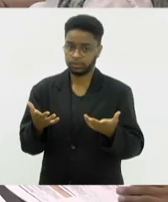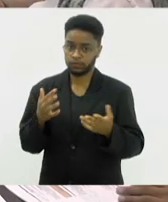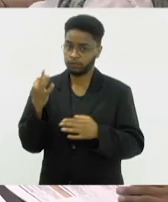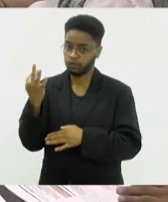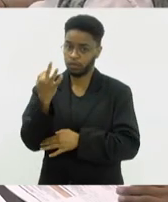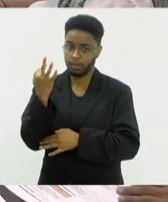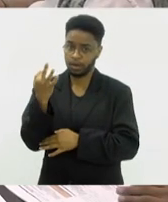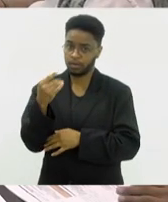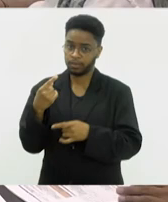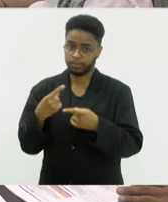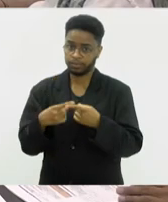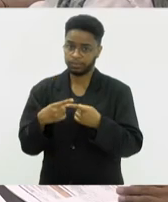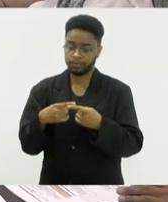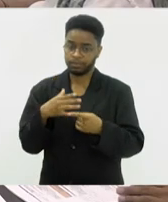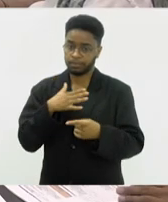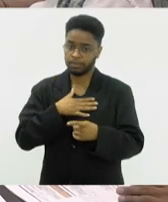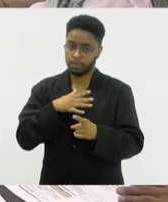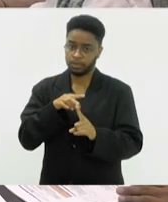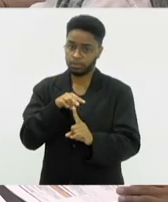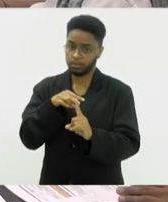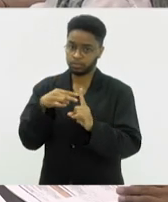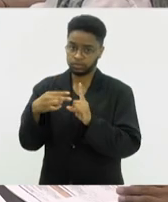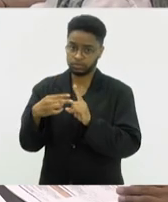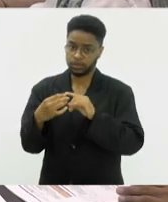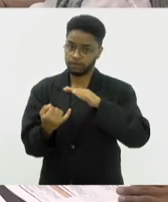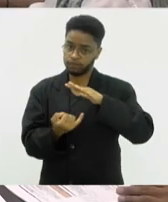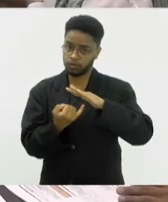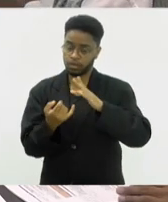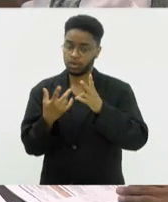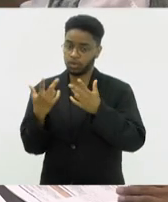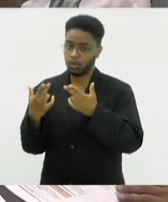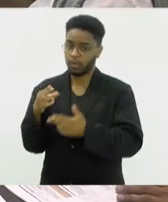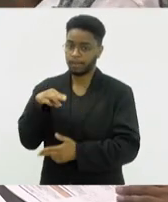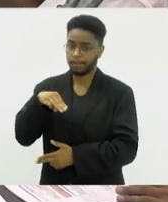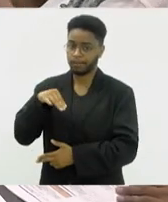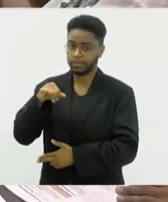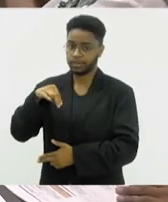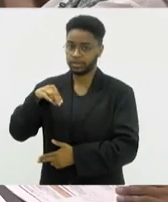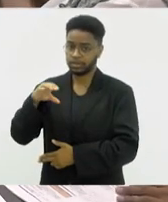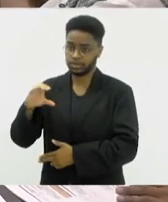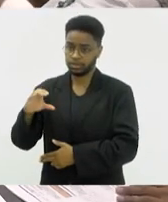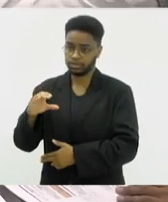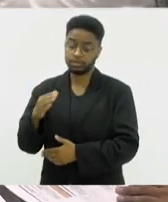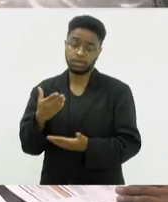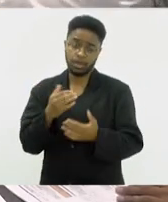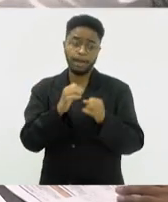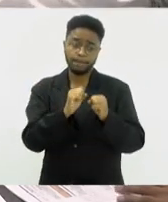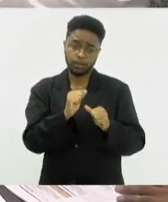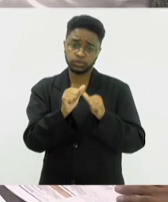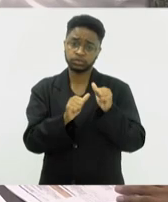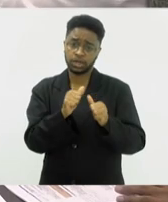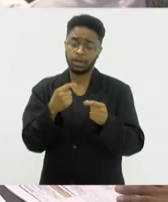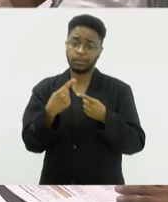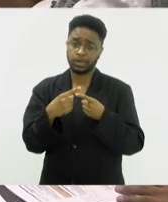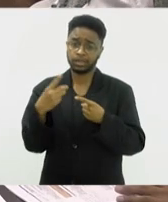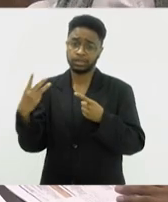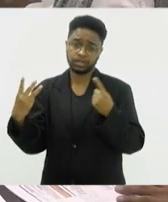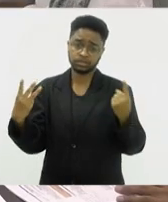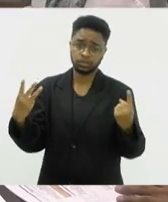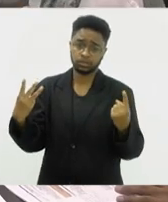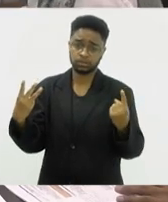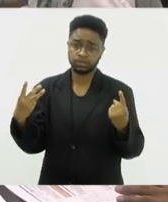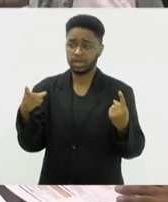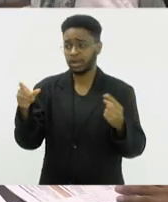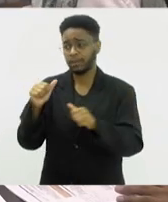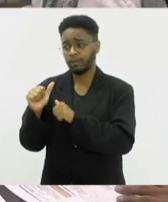formal, porque a minha posição formal é igual a do Mink. Bom, Vossa Excelência pode mudar, porque aí fica 3-1 de qualquer jeito. Aí ele mudou